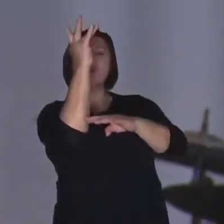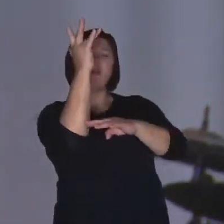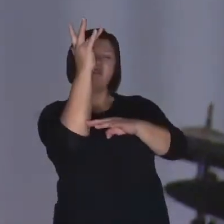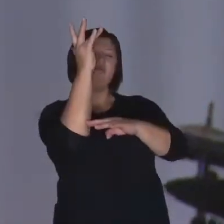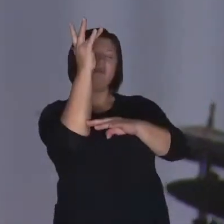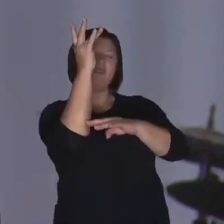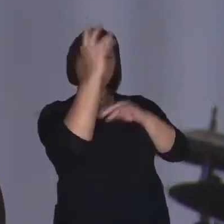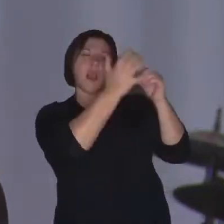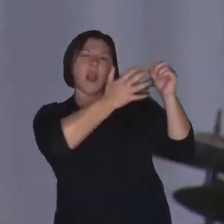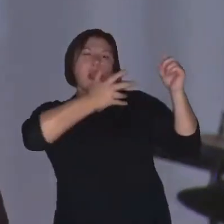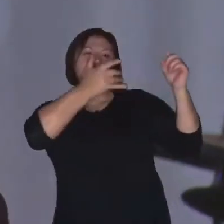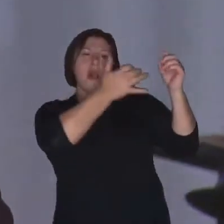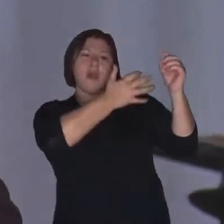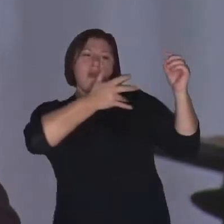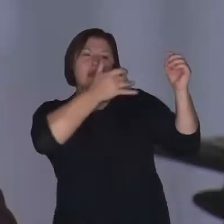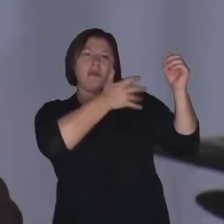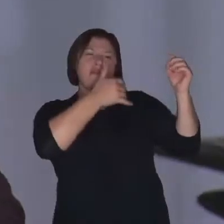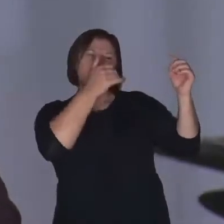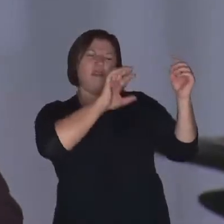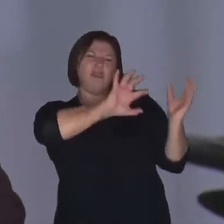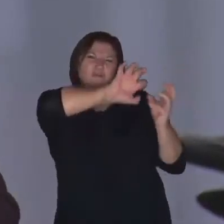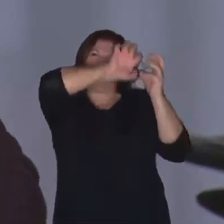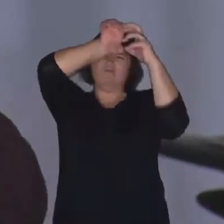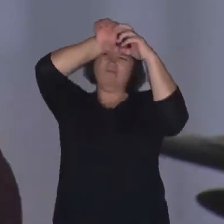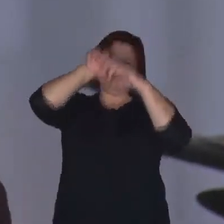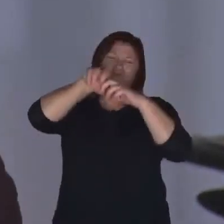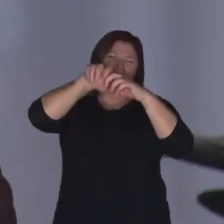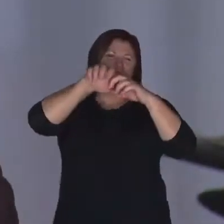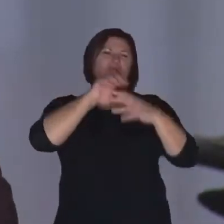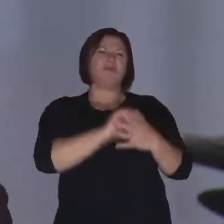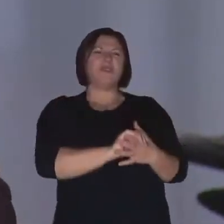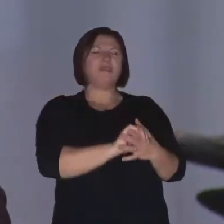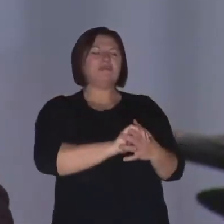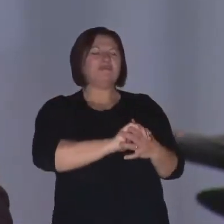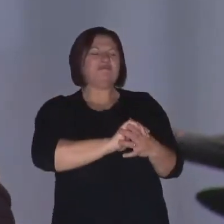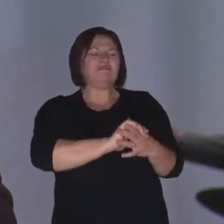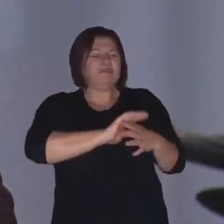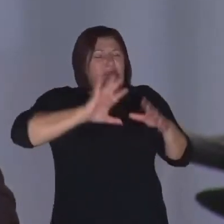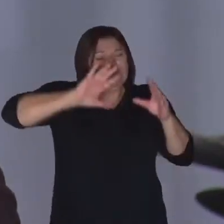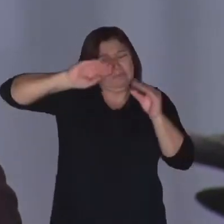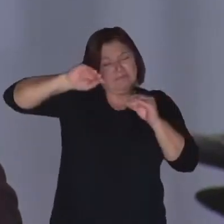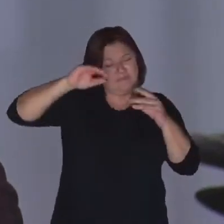harpas. Para que cantar agora, né? Qual alegria que a gente tem de cantar agora?